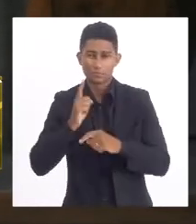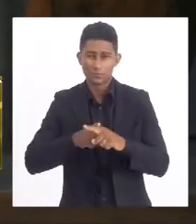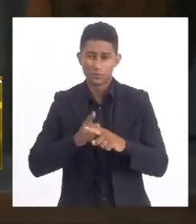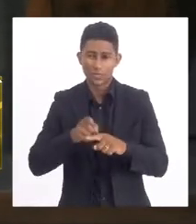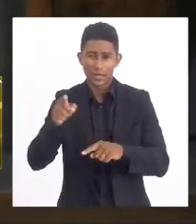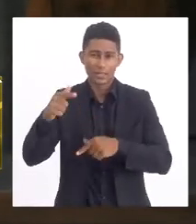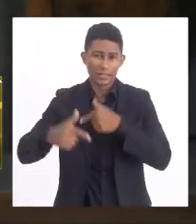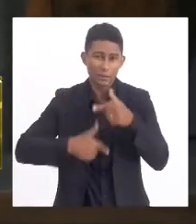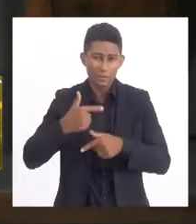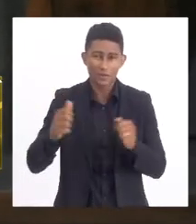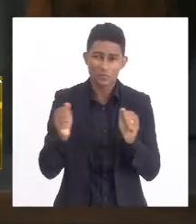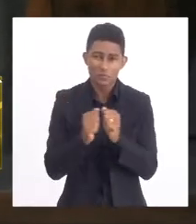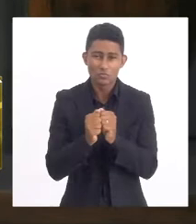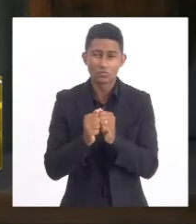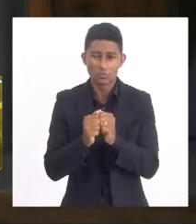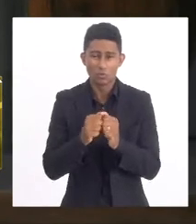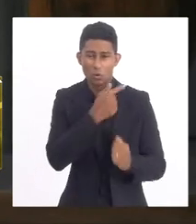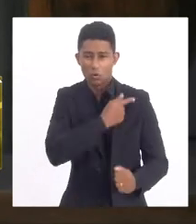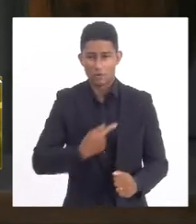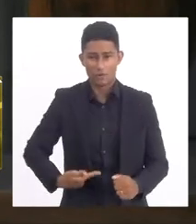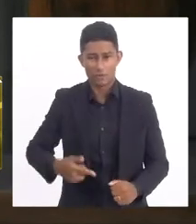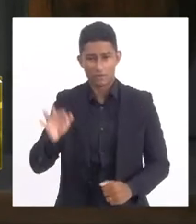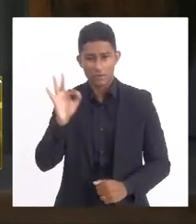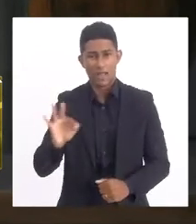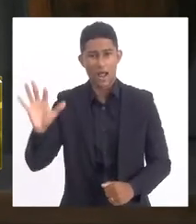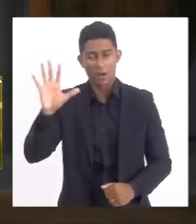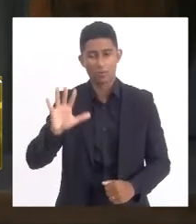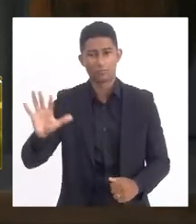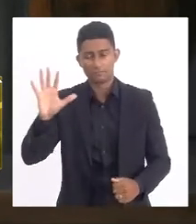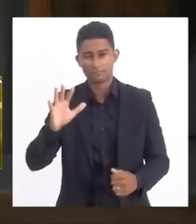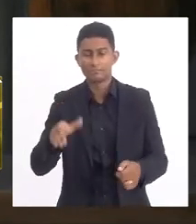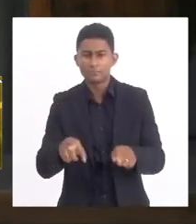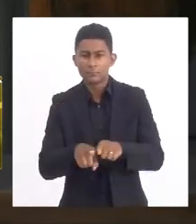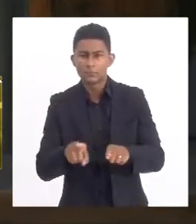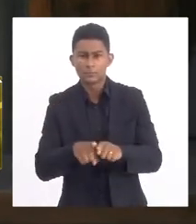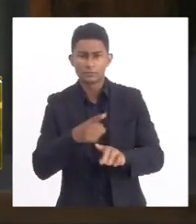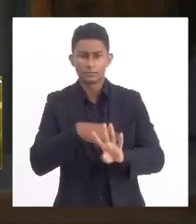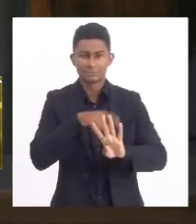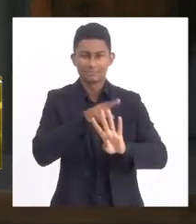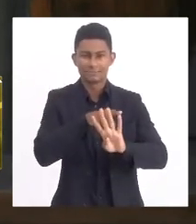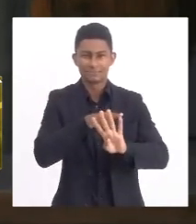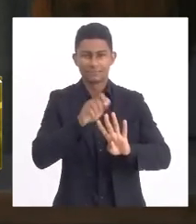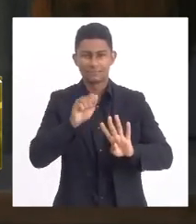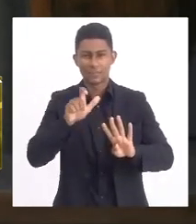Janeiro que ele aqui também saudar Alexandre Sampaio presidente da fbh